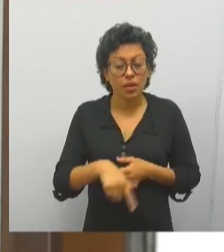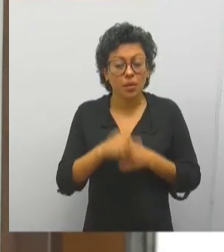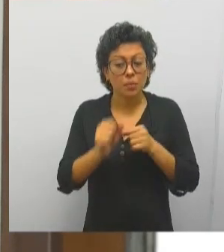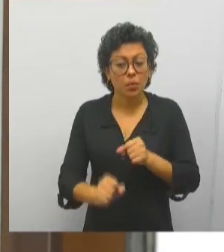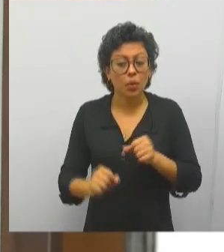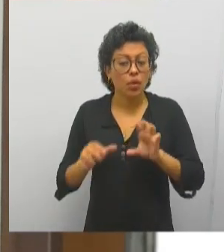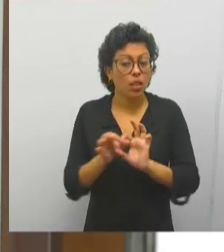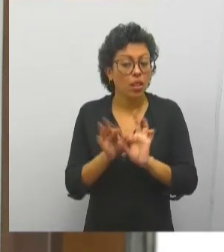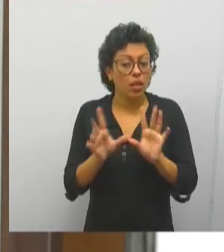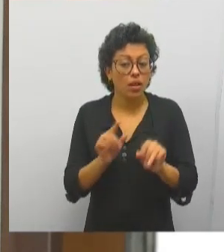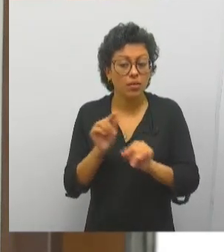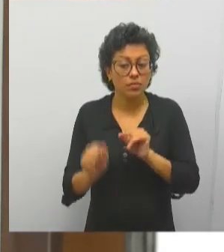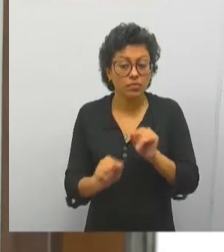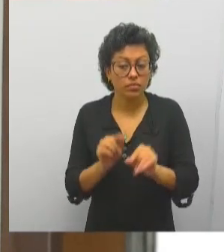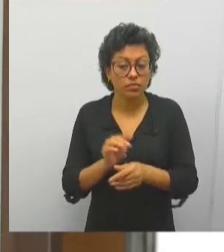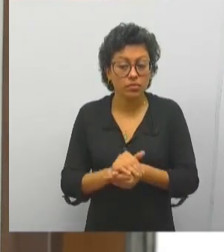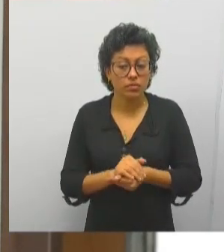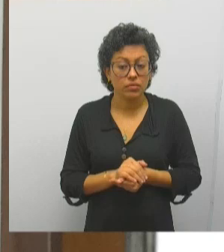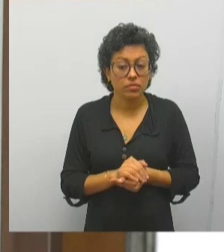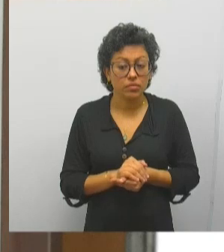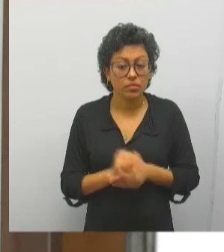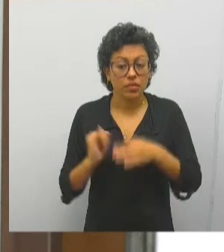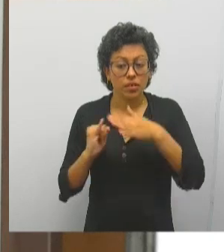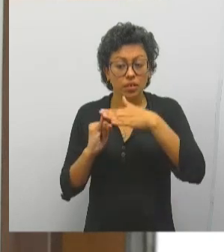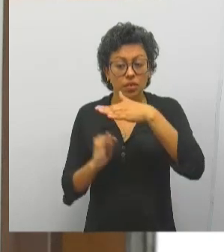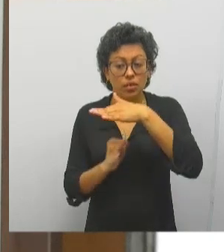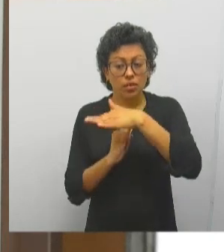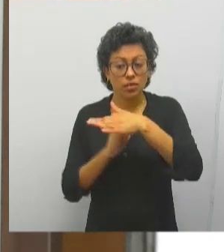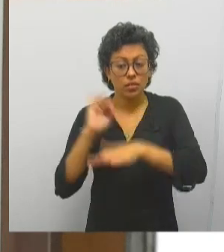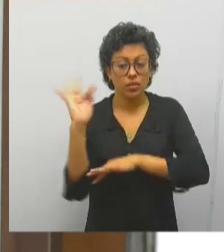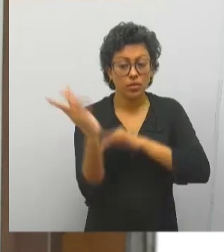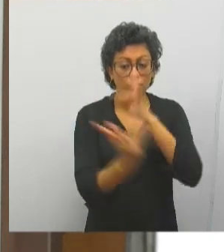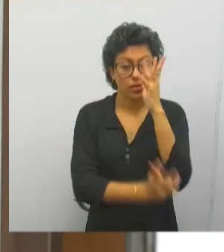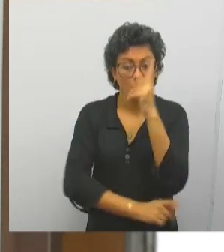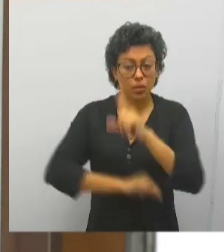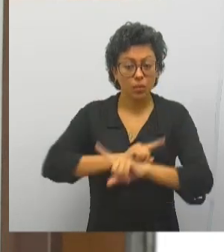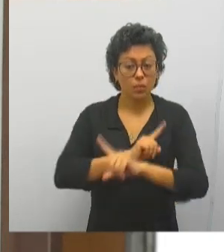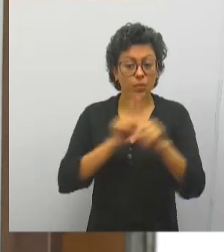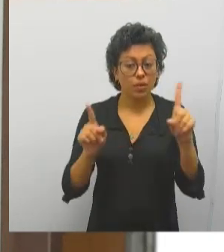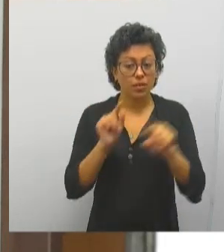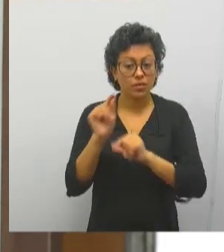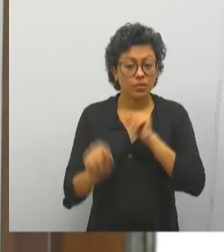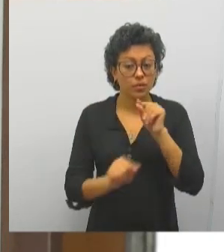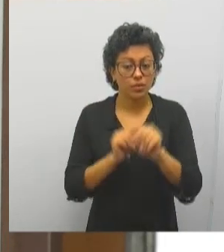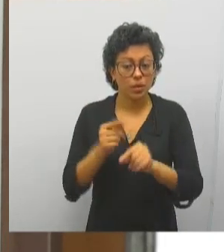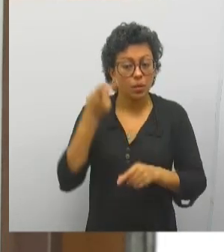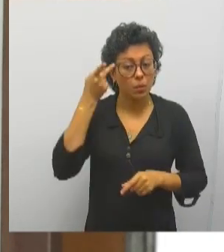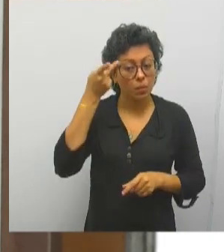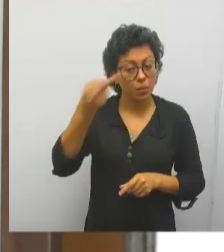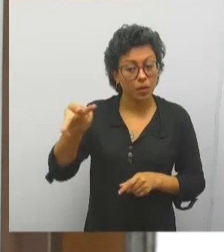então, através do Instituto de Meio Ambiente, mas para